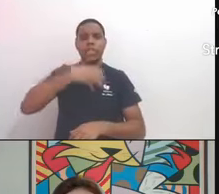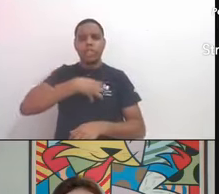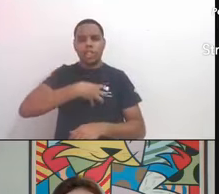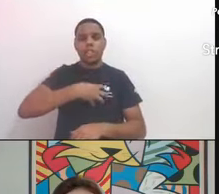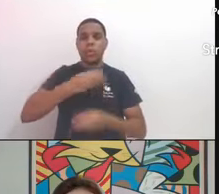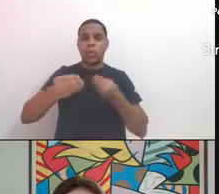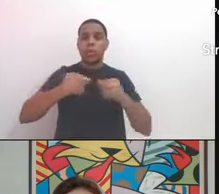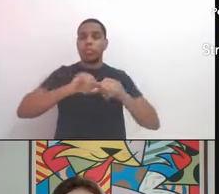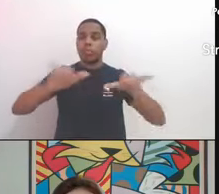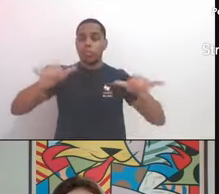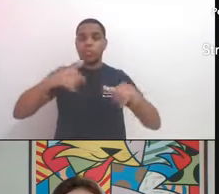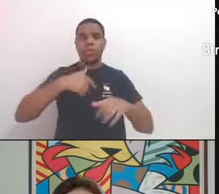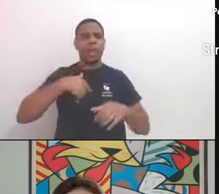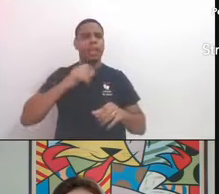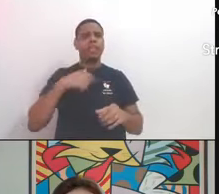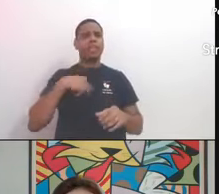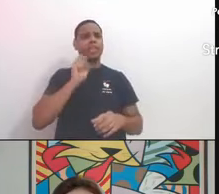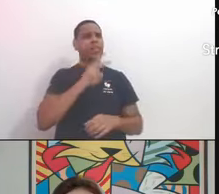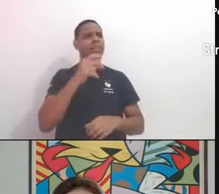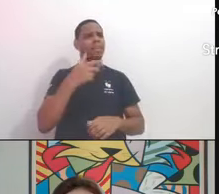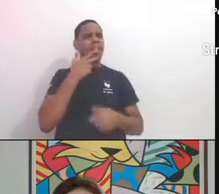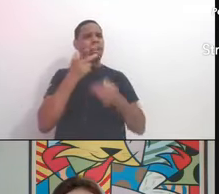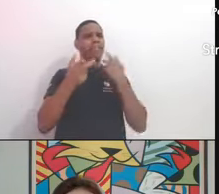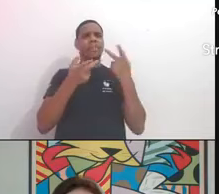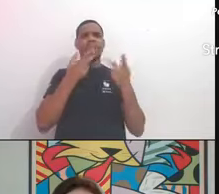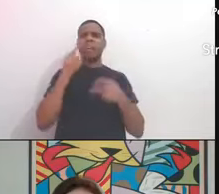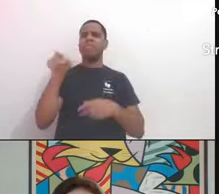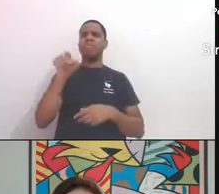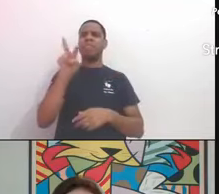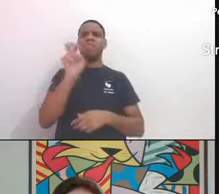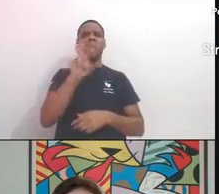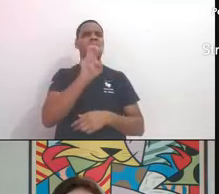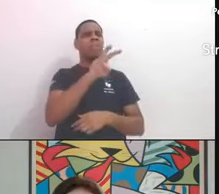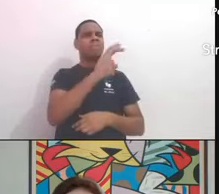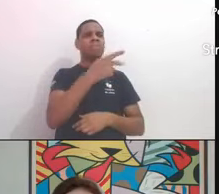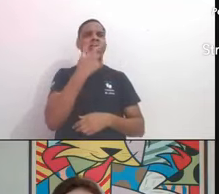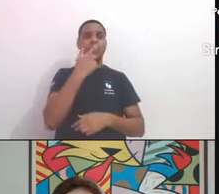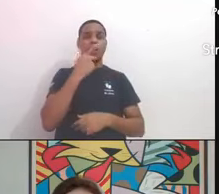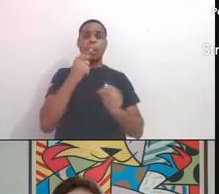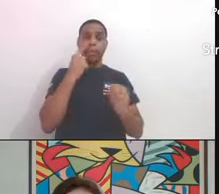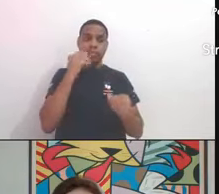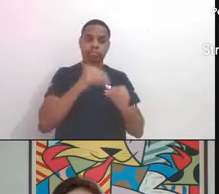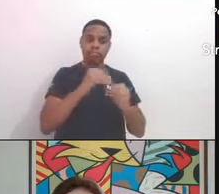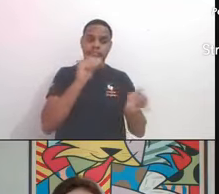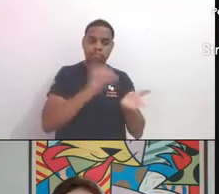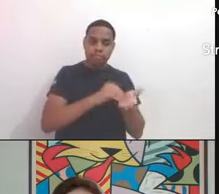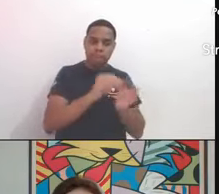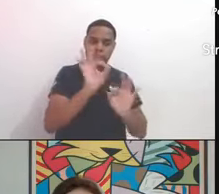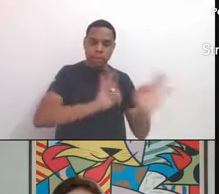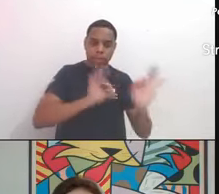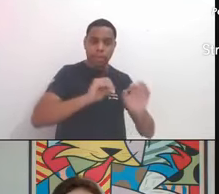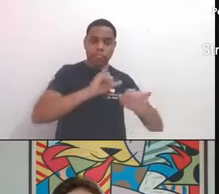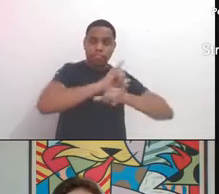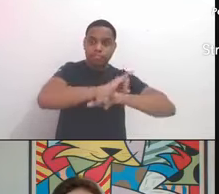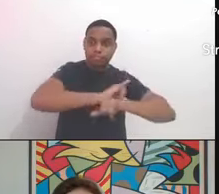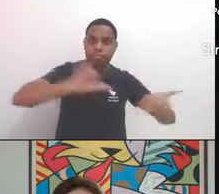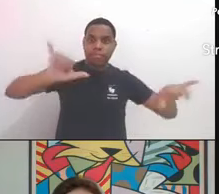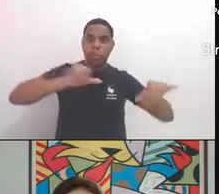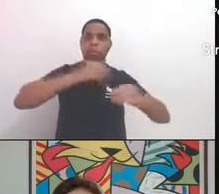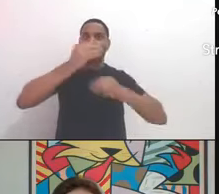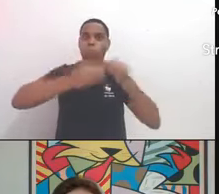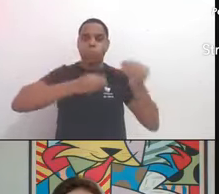Então, porque eu tenho escutado falar muito de solidariedade, mas eu acho que falta empacotar isso numa campanha que